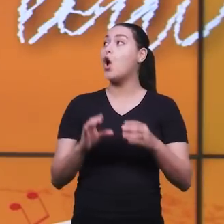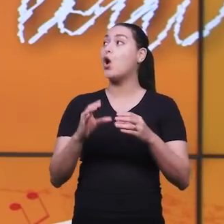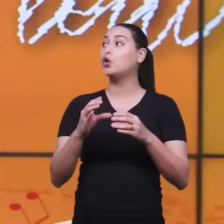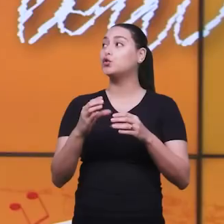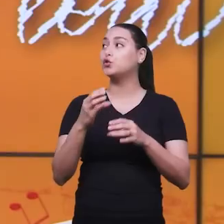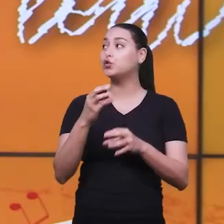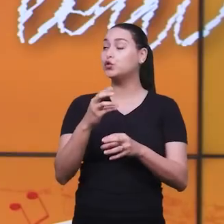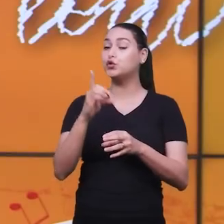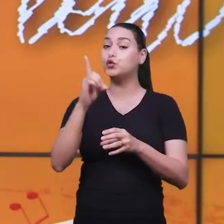Dó sustenido.